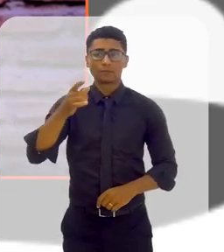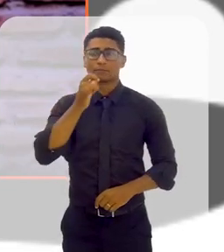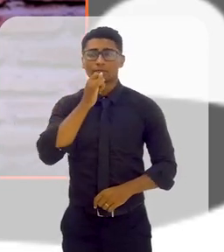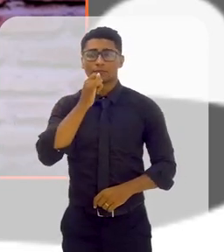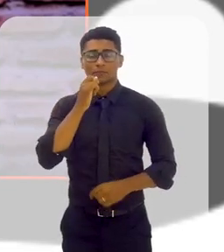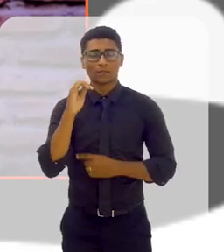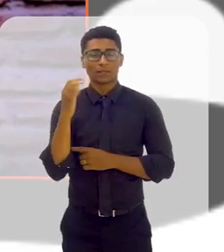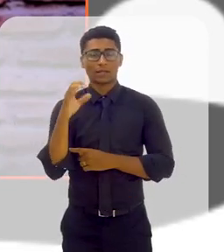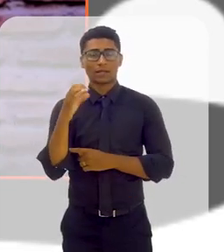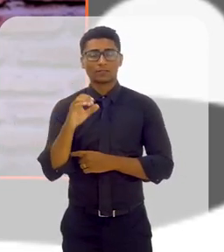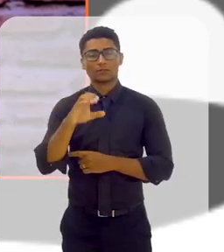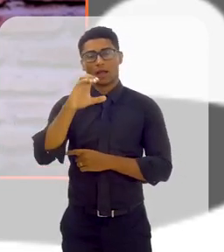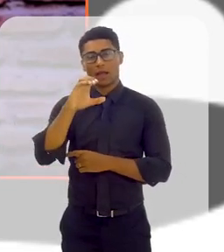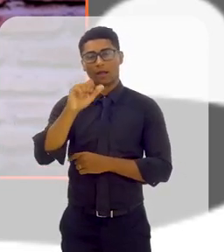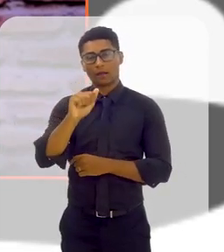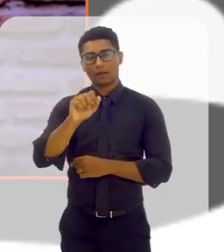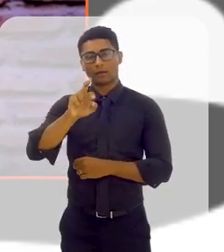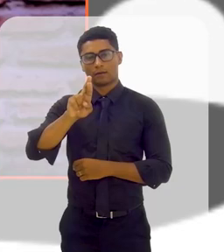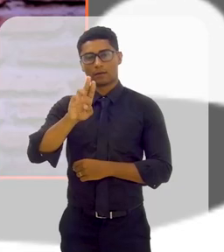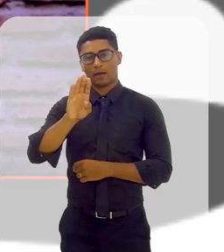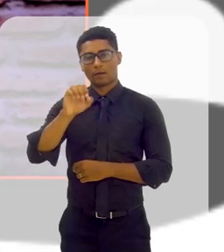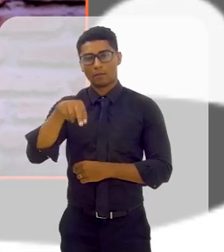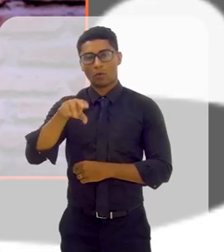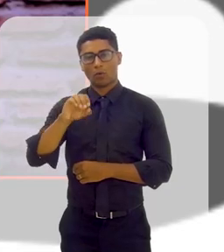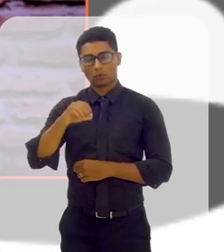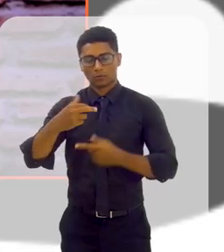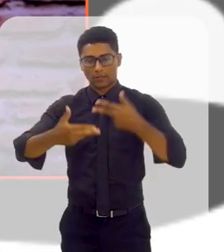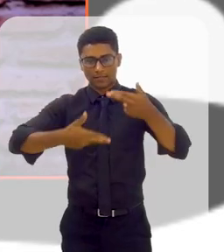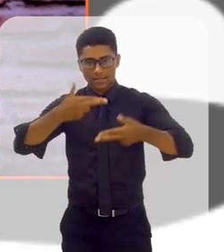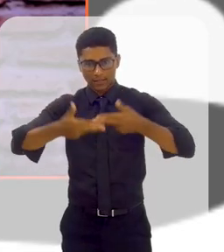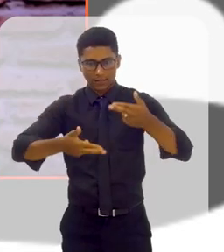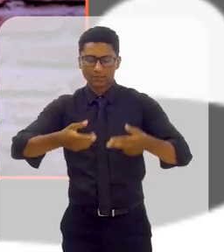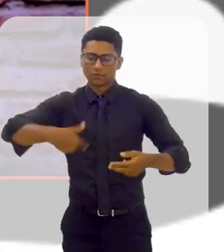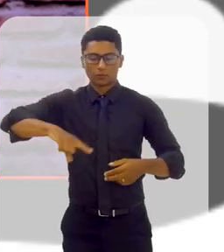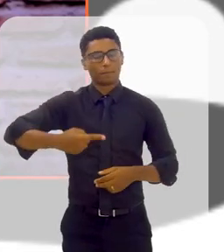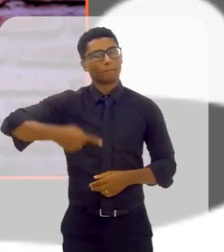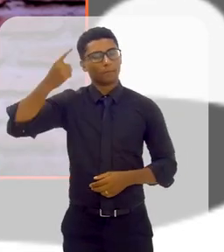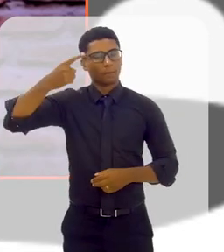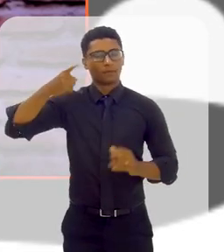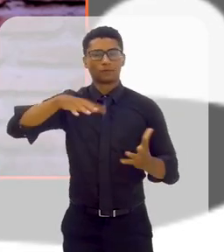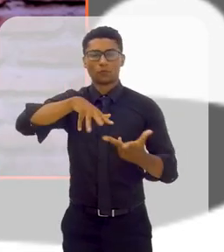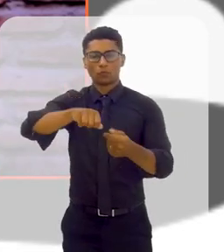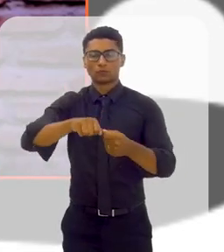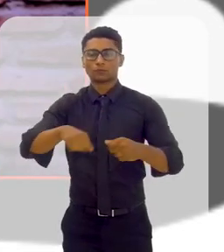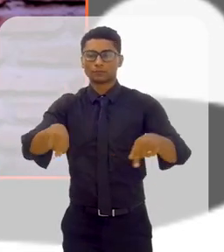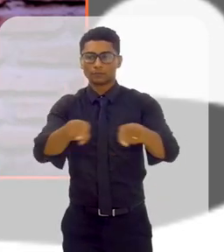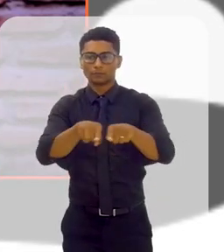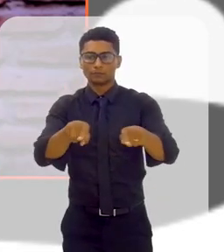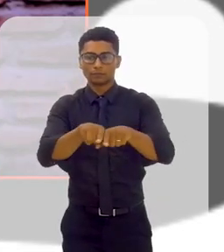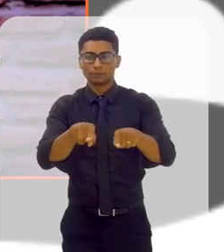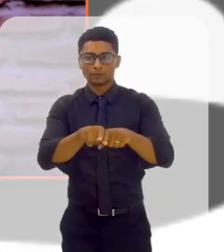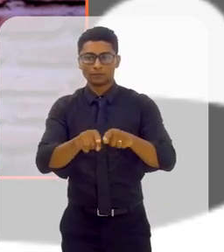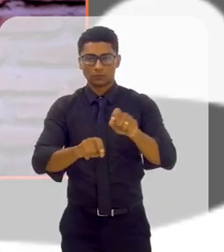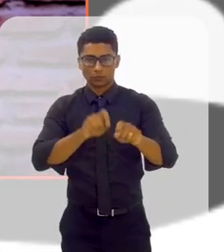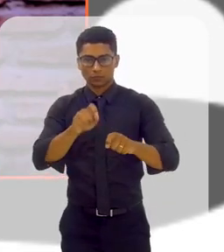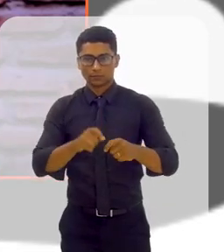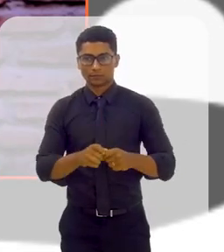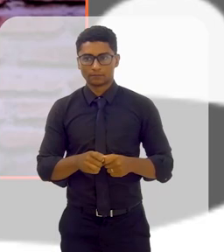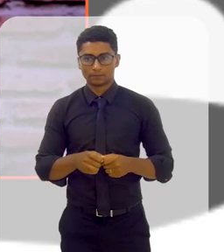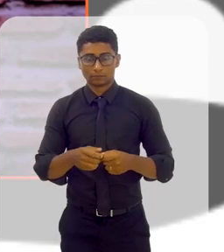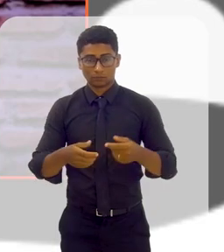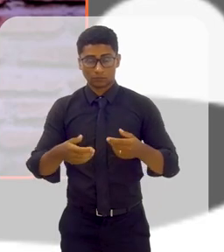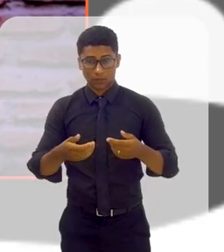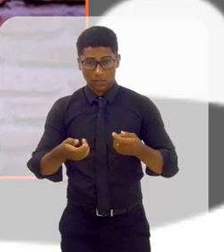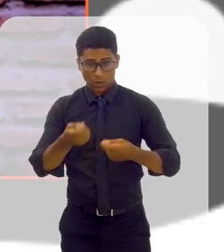geração de crédito carbonos a partir da reciclagem de eletrônicos nós somos Pioneiros no mundo a questão de comercialização de